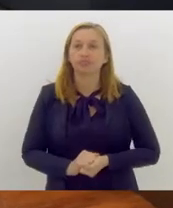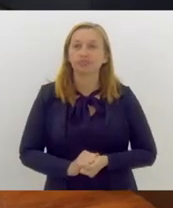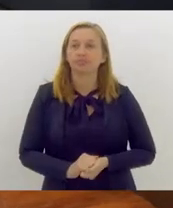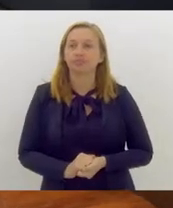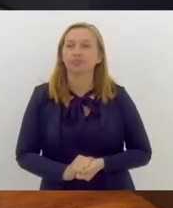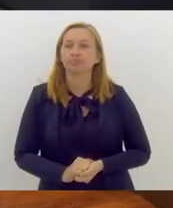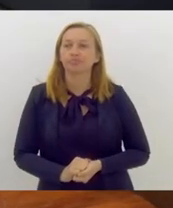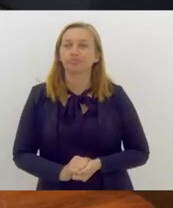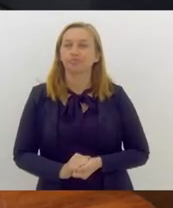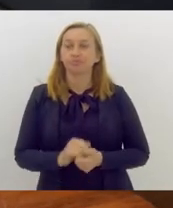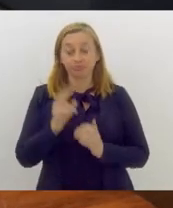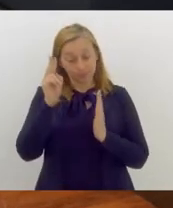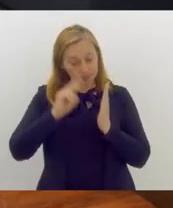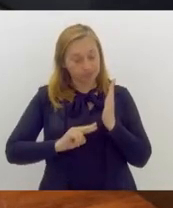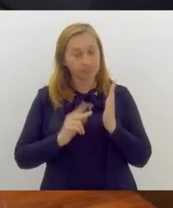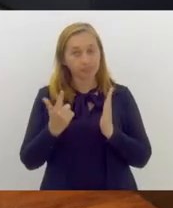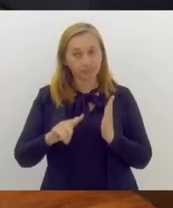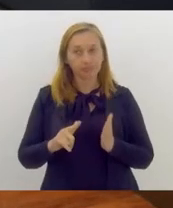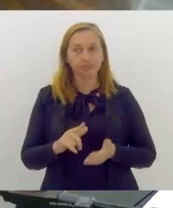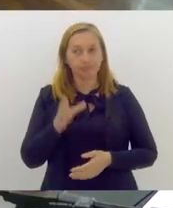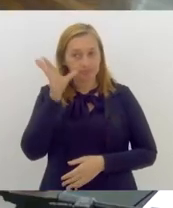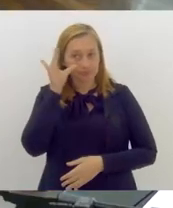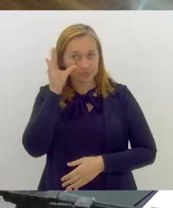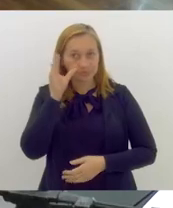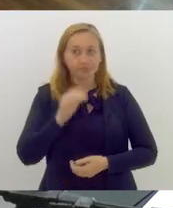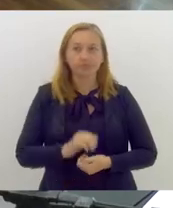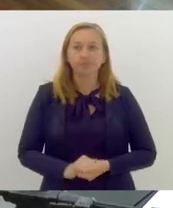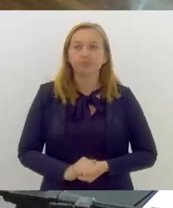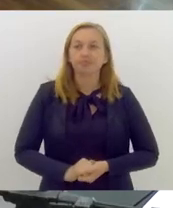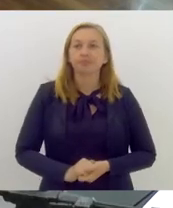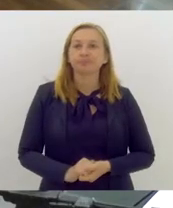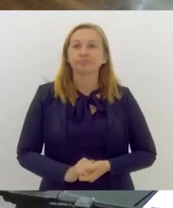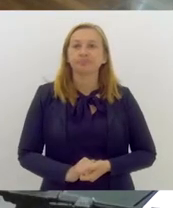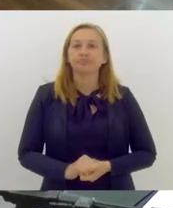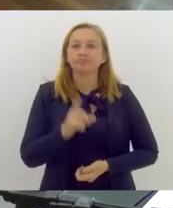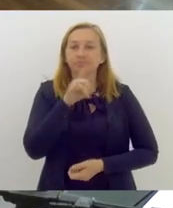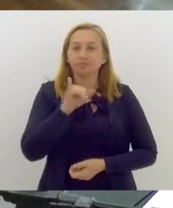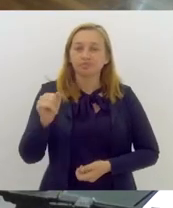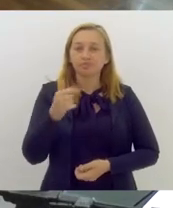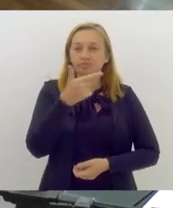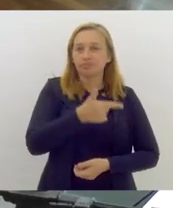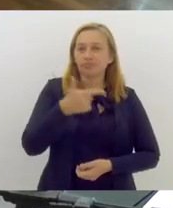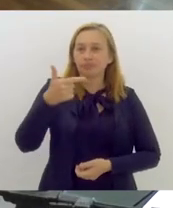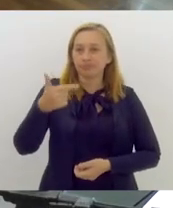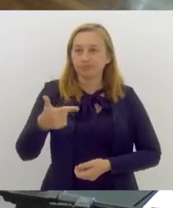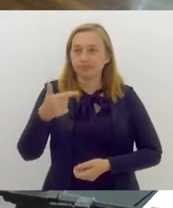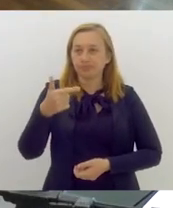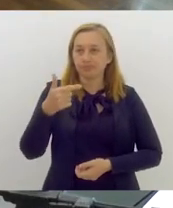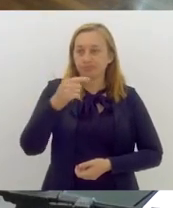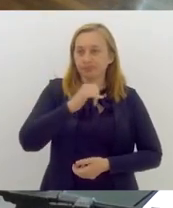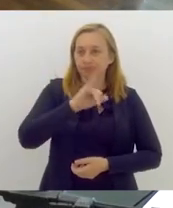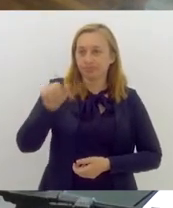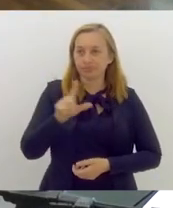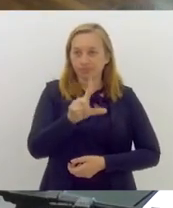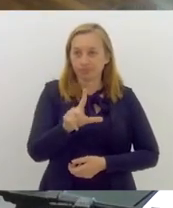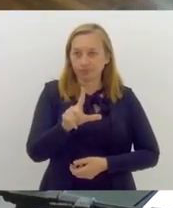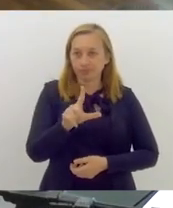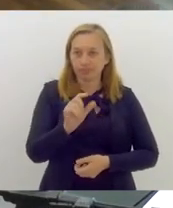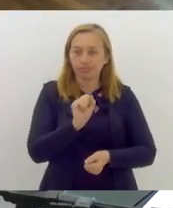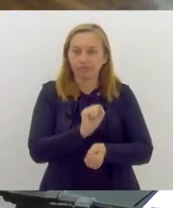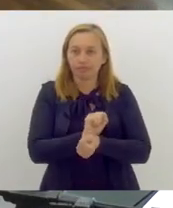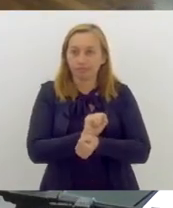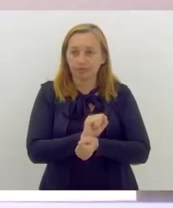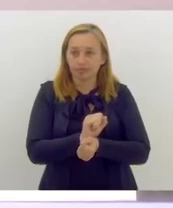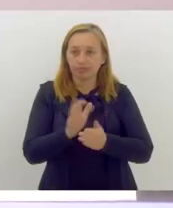faço questão de ler porque é interessante no dia 22 de julho a suspensão do licenciamento